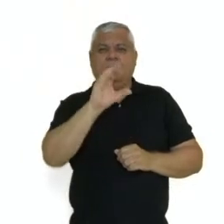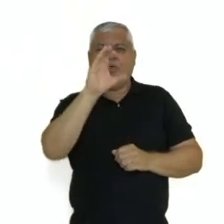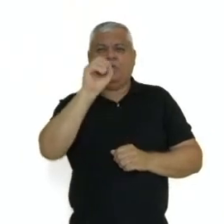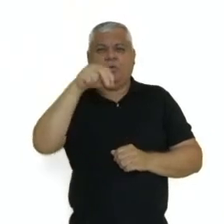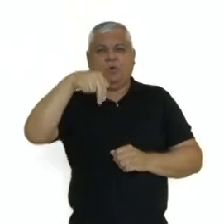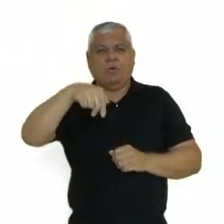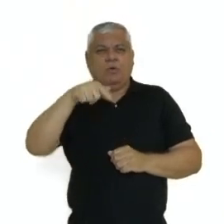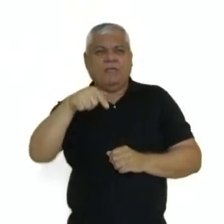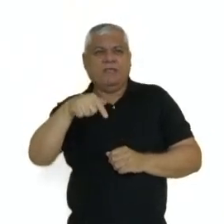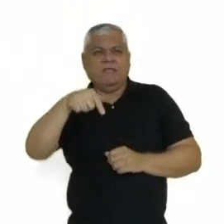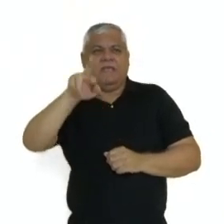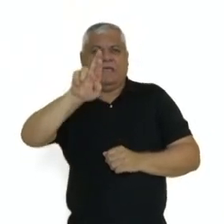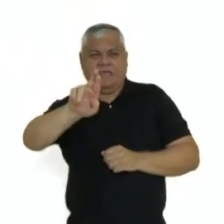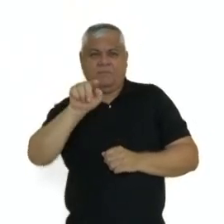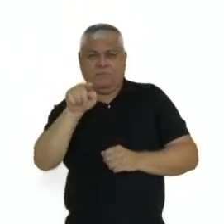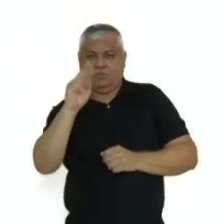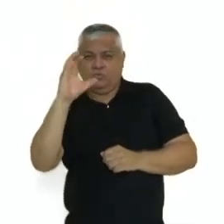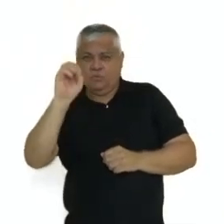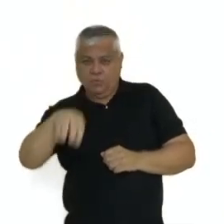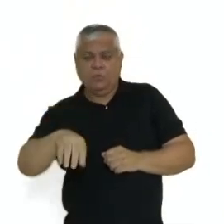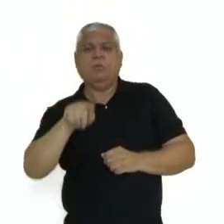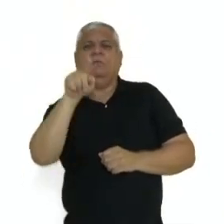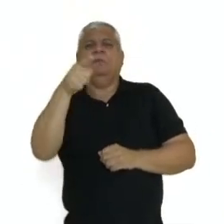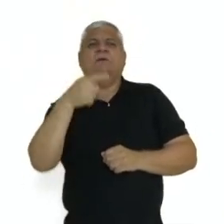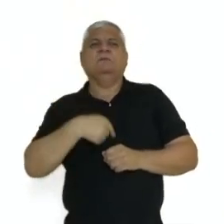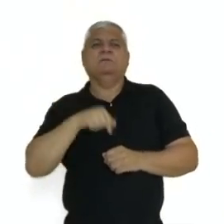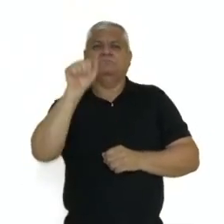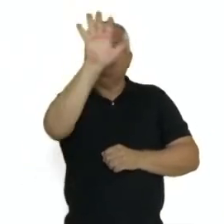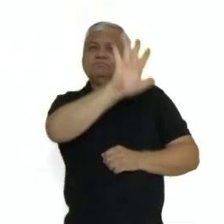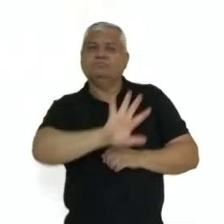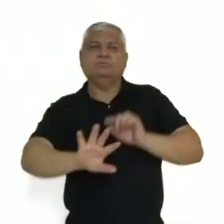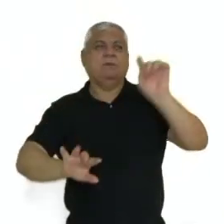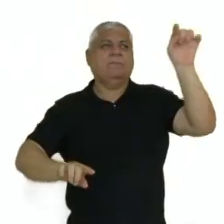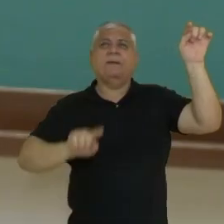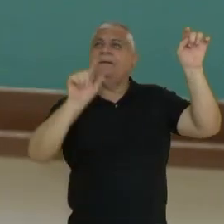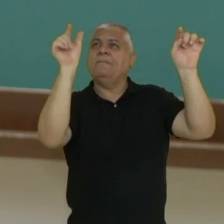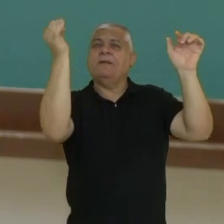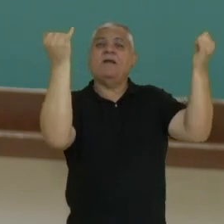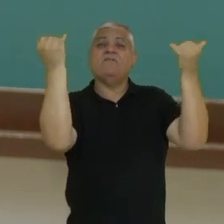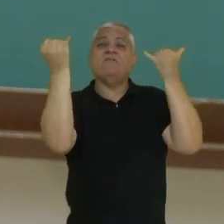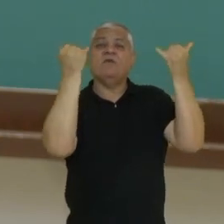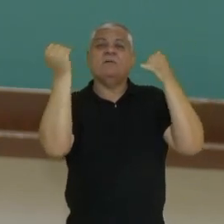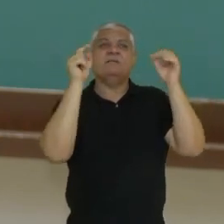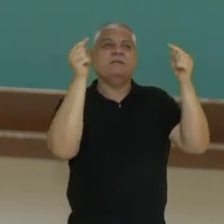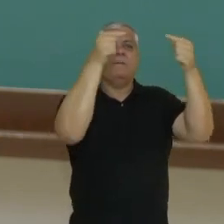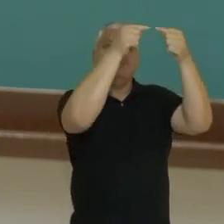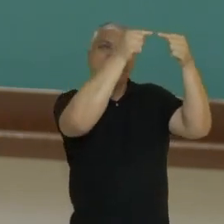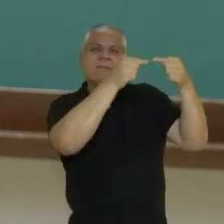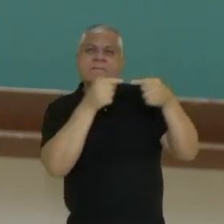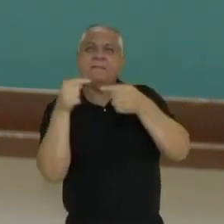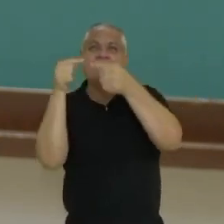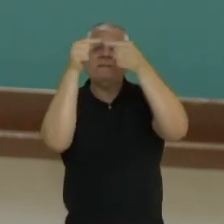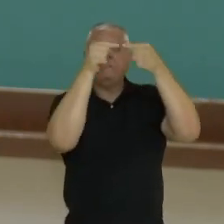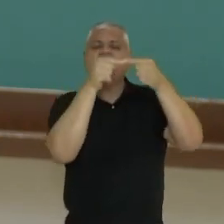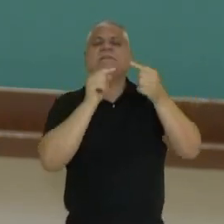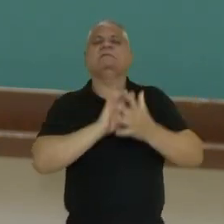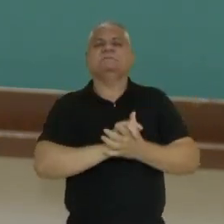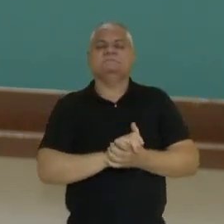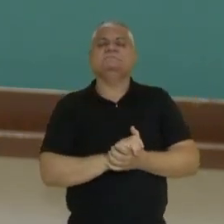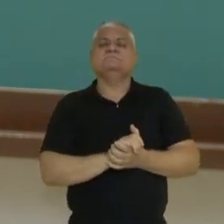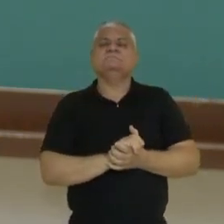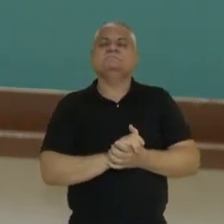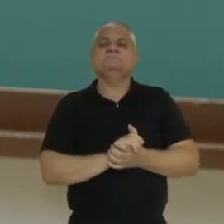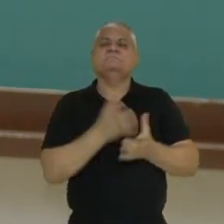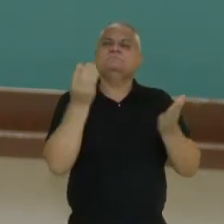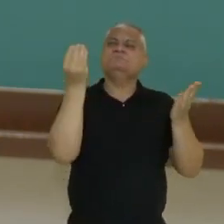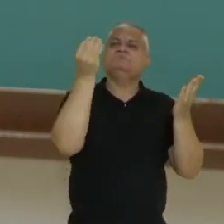www.goconqr.com, né? Seu mapa fica semelhante a essa imagem aqui, vai depender dos dados que você está inserindo e vai